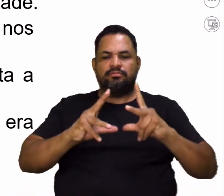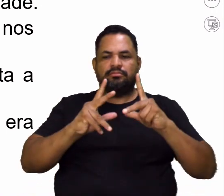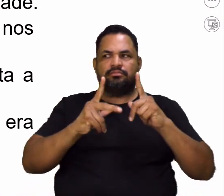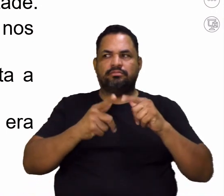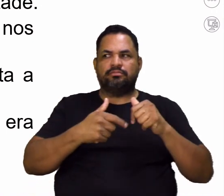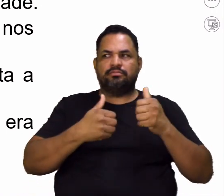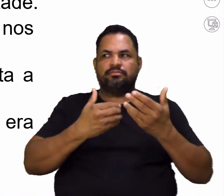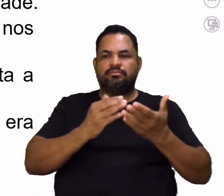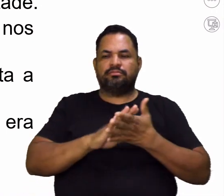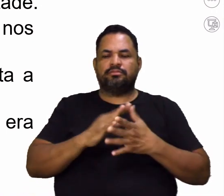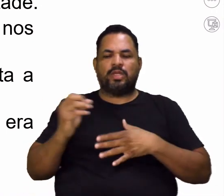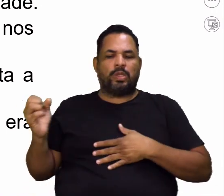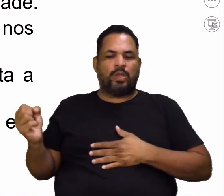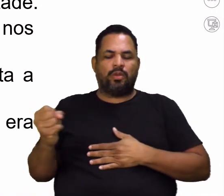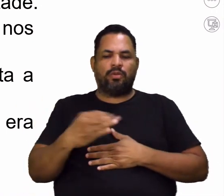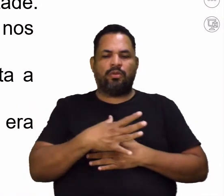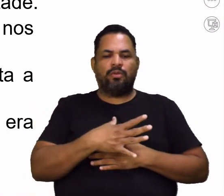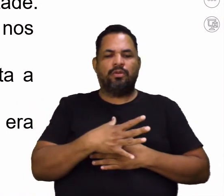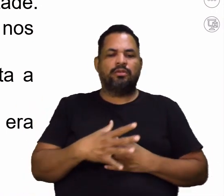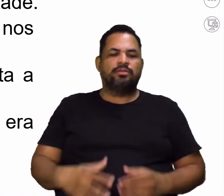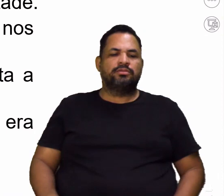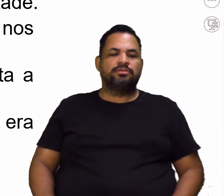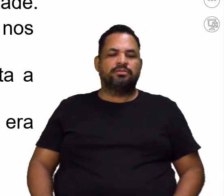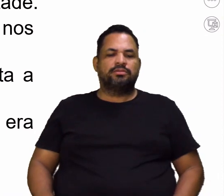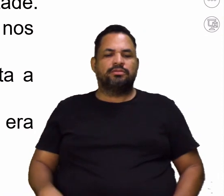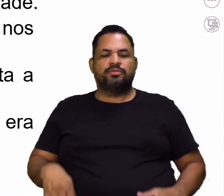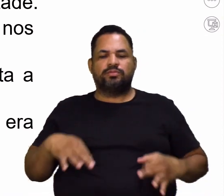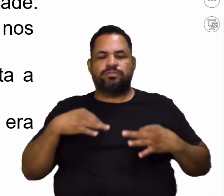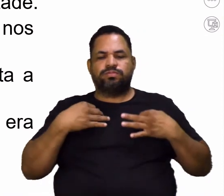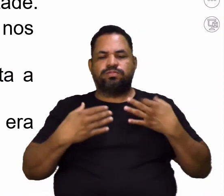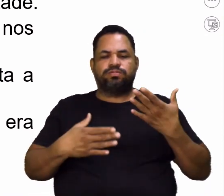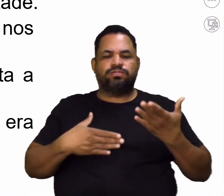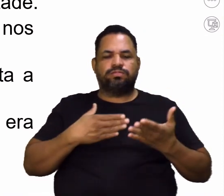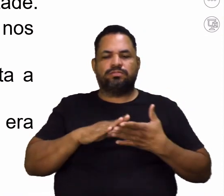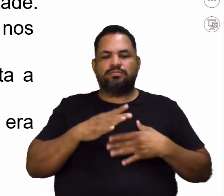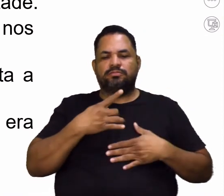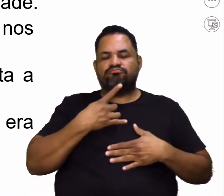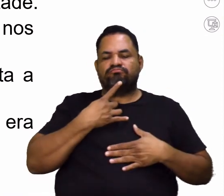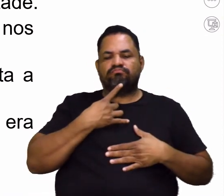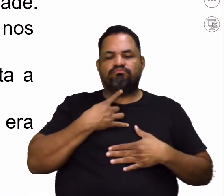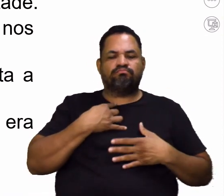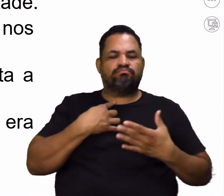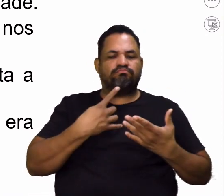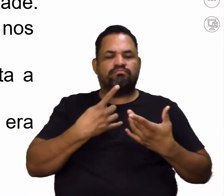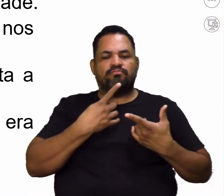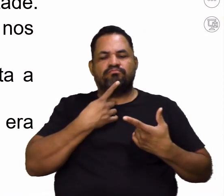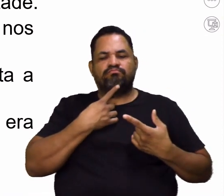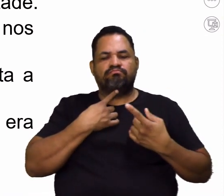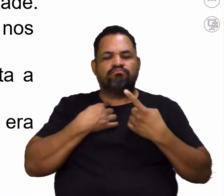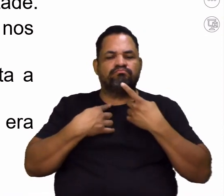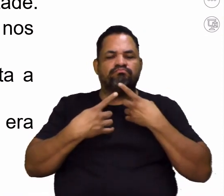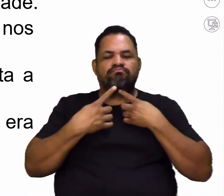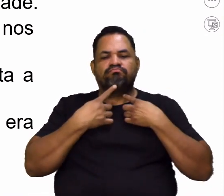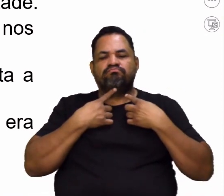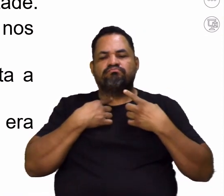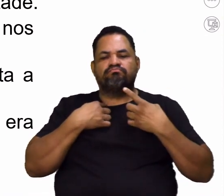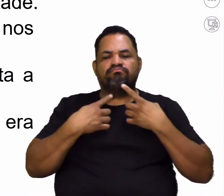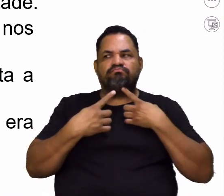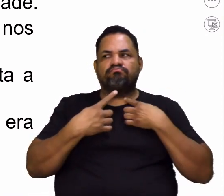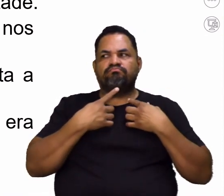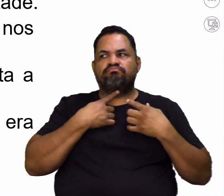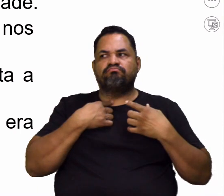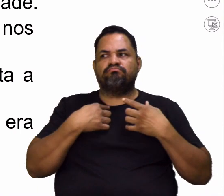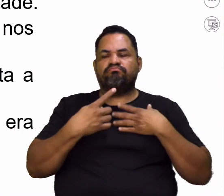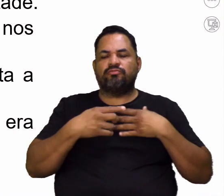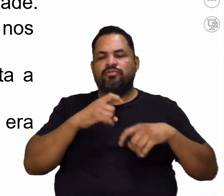ali isso muito jovem né na flor da idade a florando que a